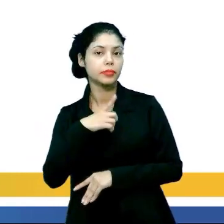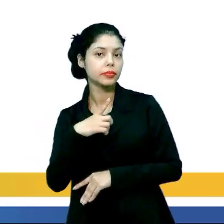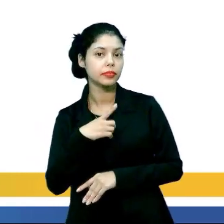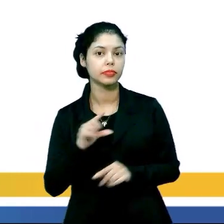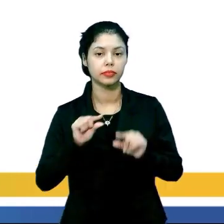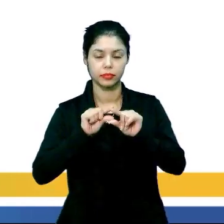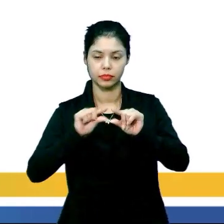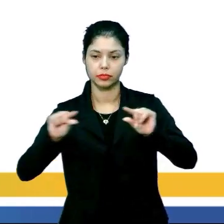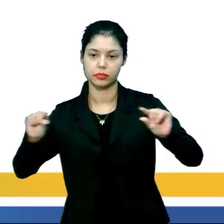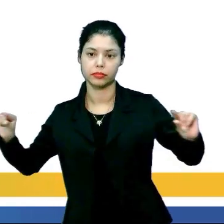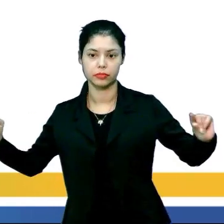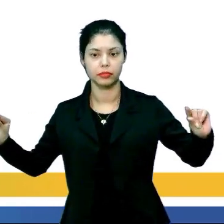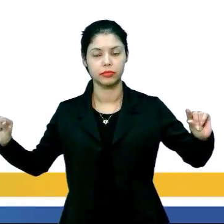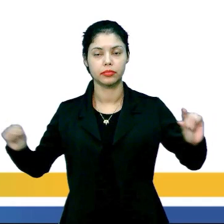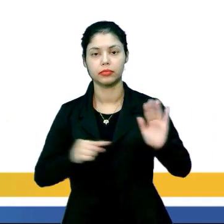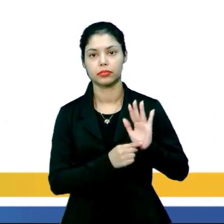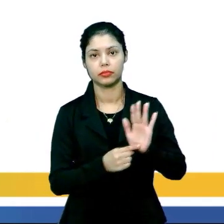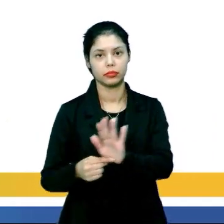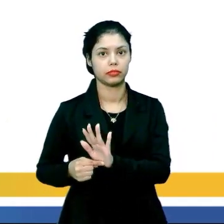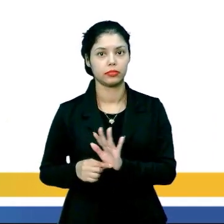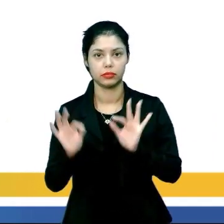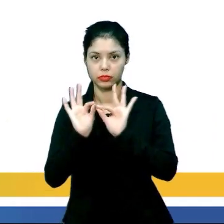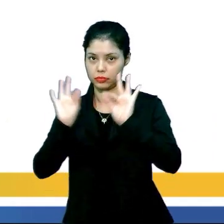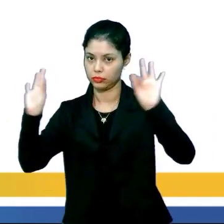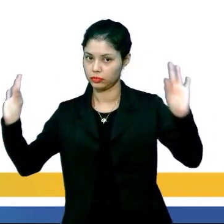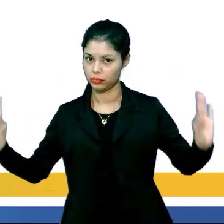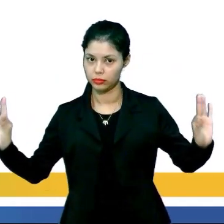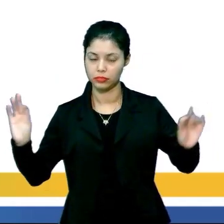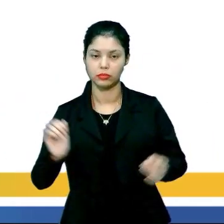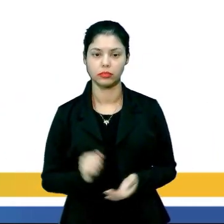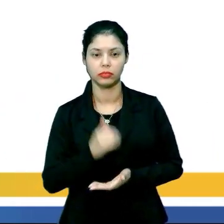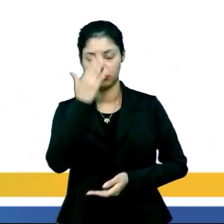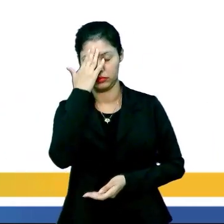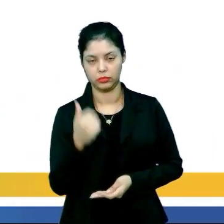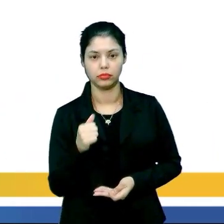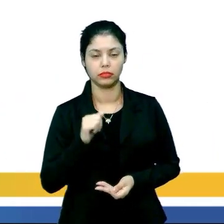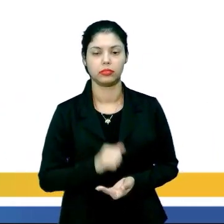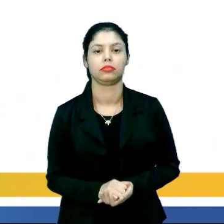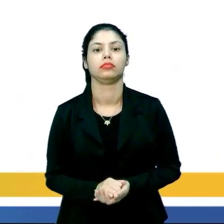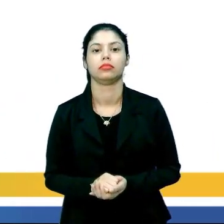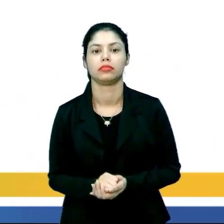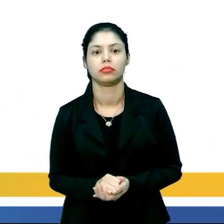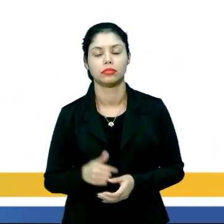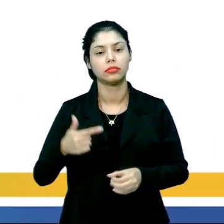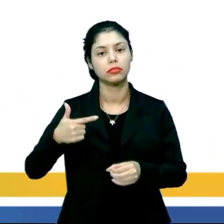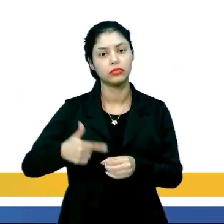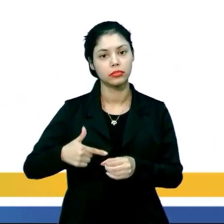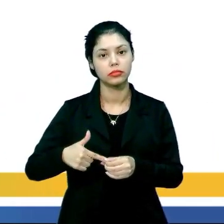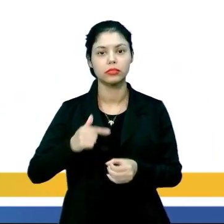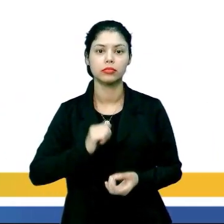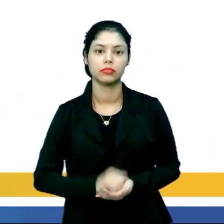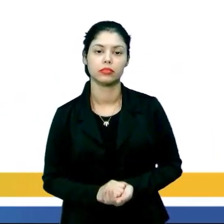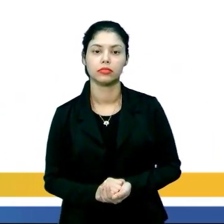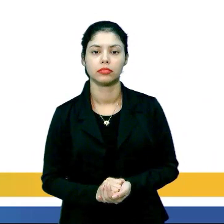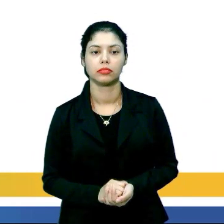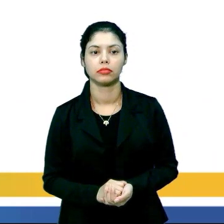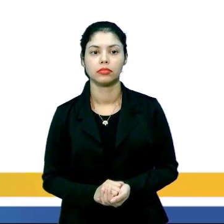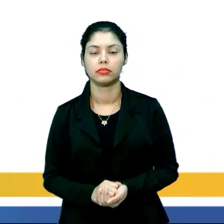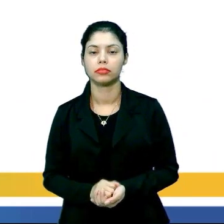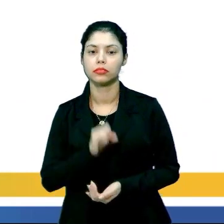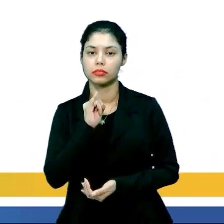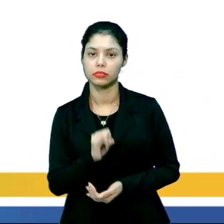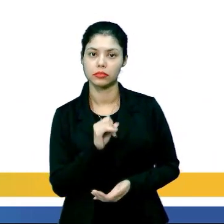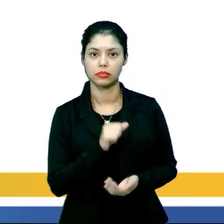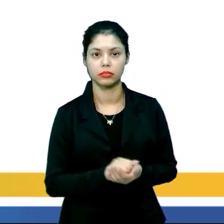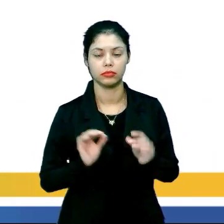aí uma reta que está representando a distância. Nós sabemos aí onde está o posto Estrela. E se